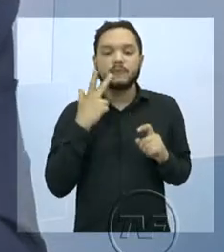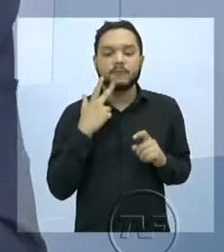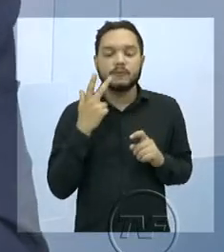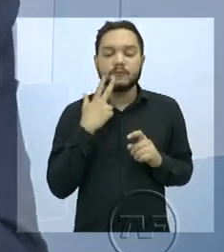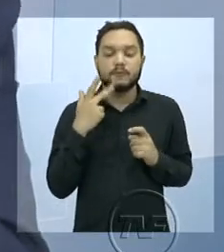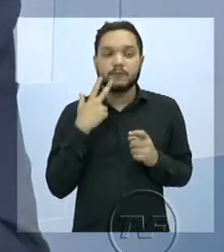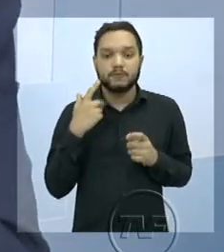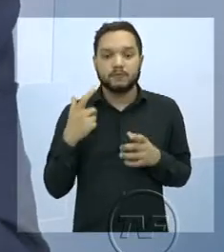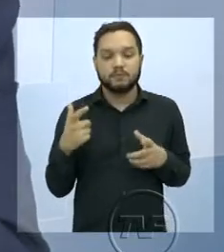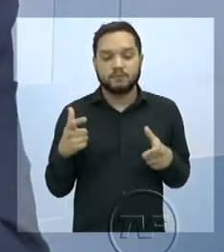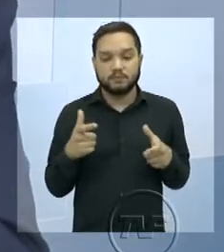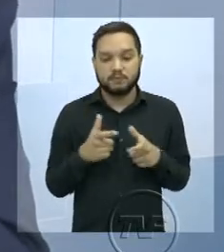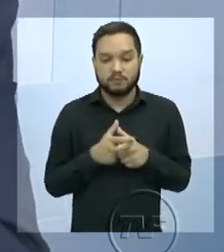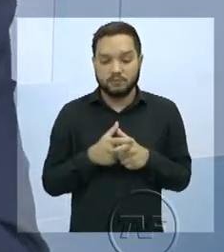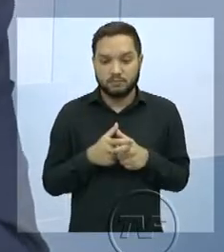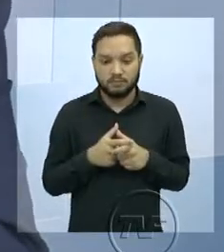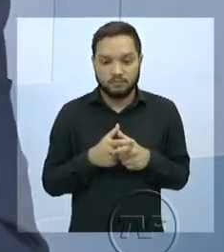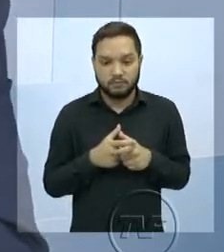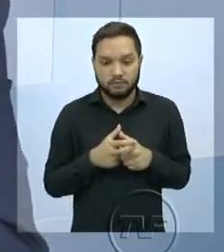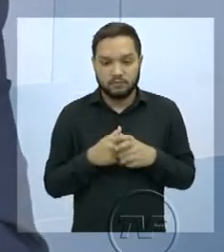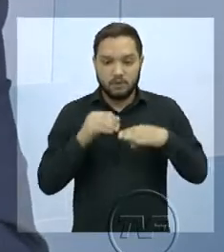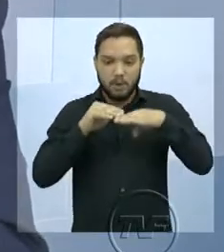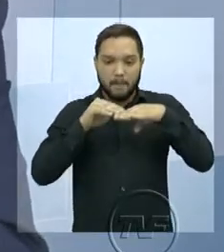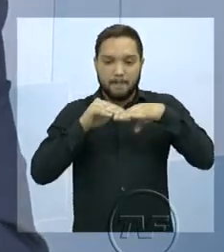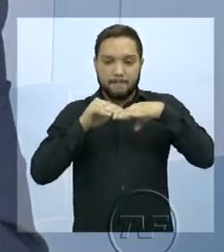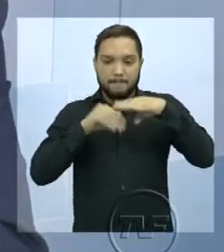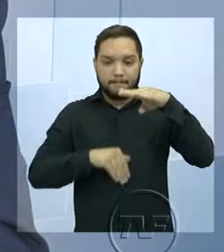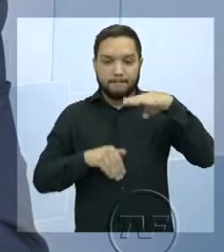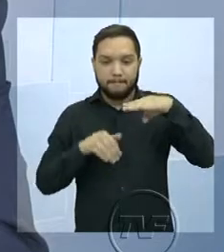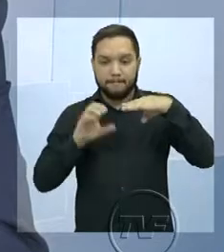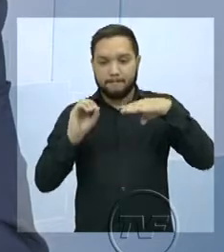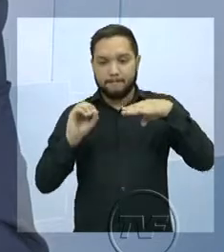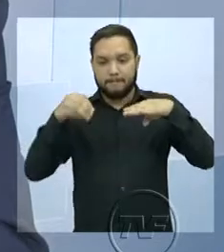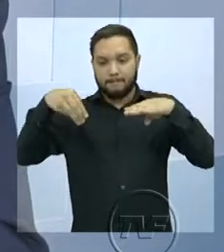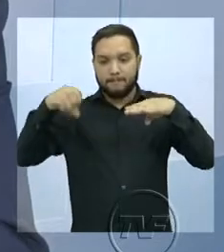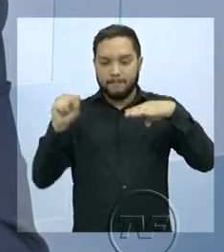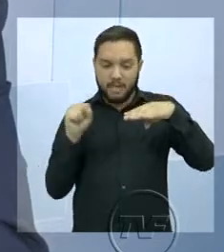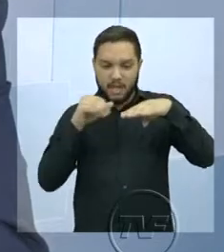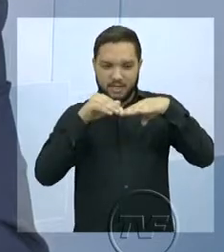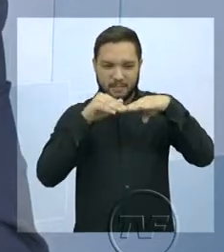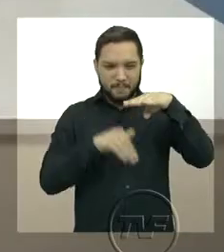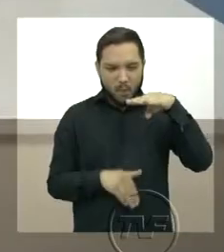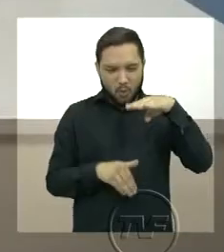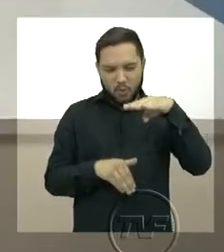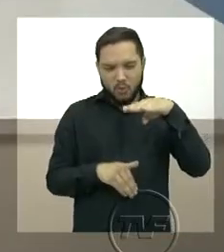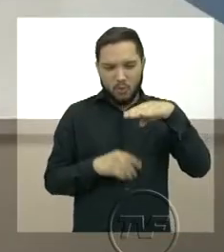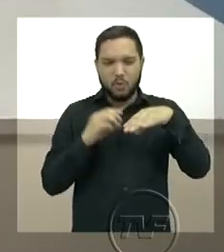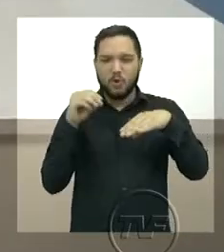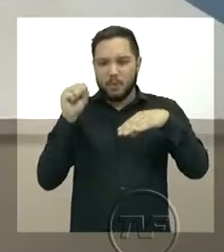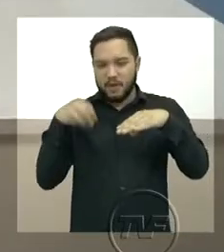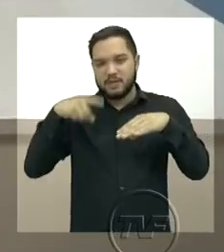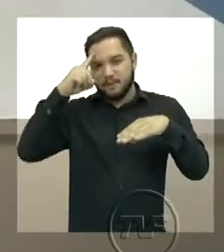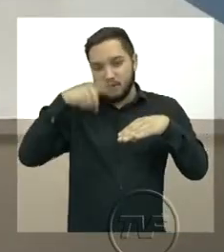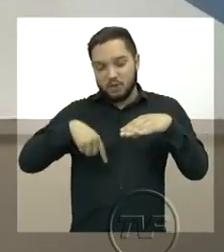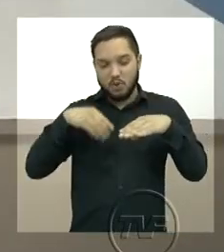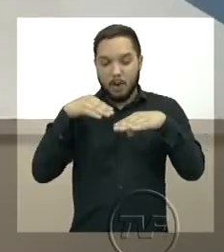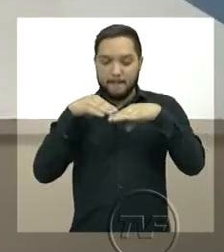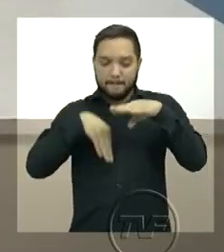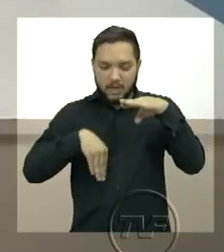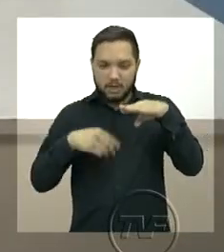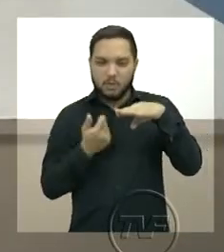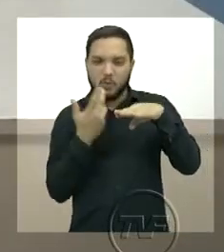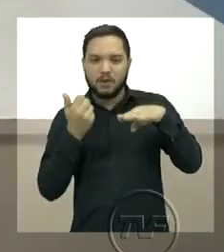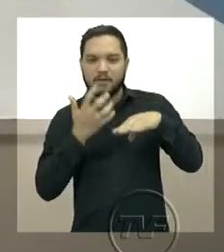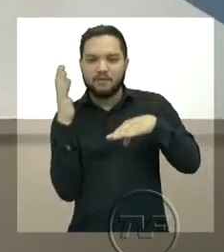Paulo, abaixo do mínimo recomendado pela Organização Mundial de Saúde. O senhor, inclusive, traz isto para dentro do debate neste